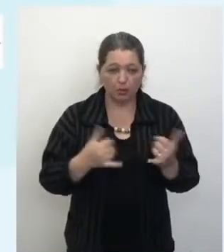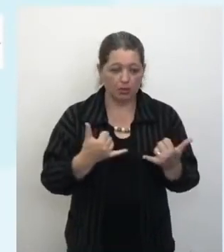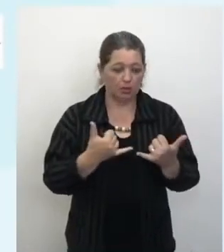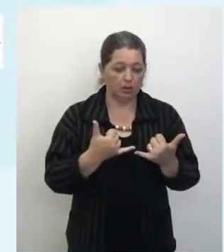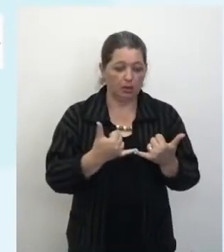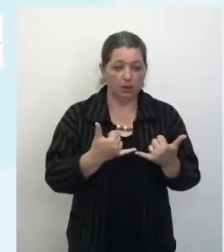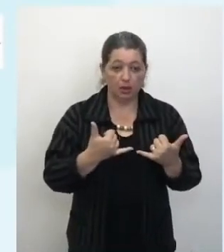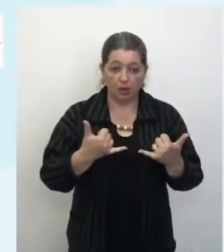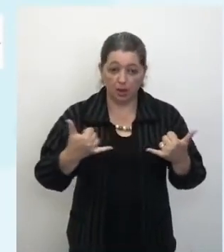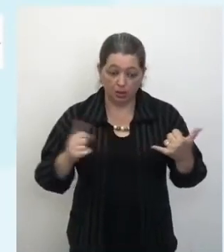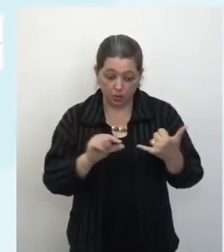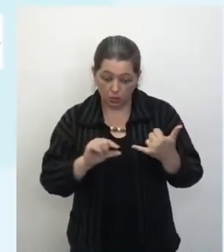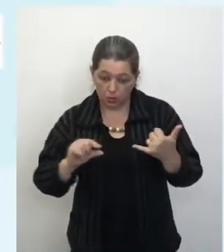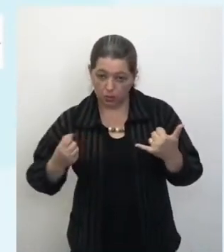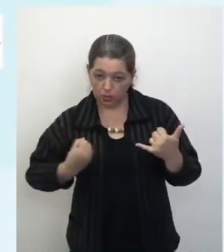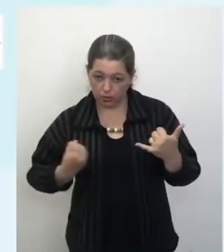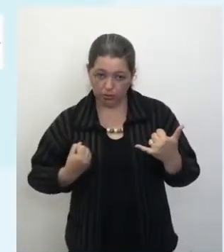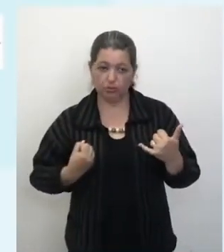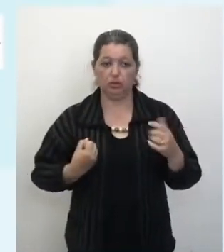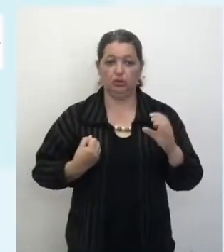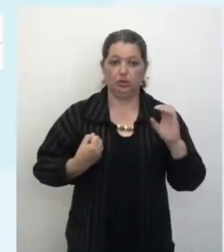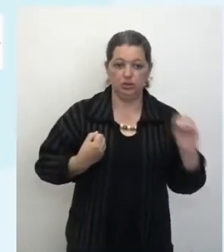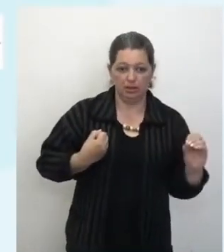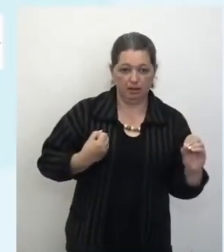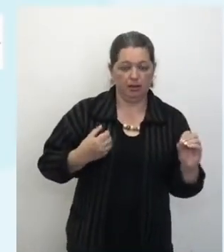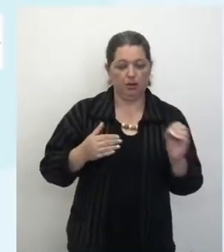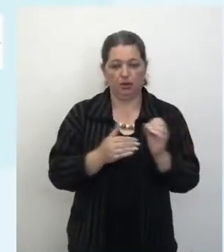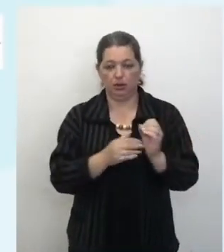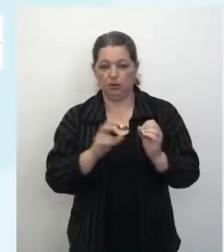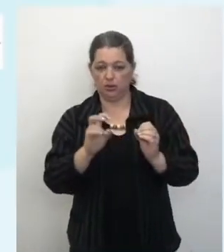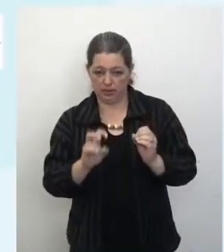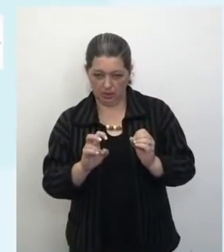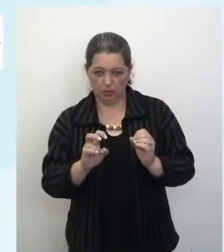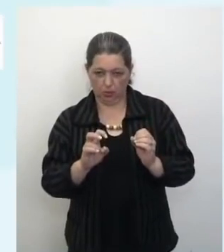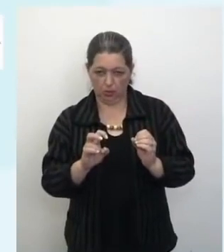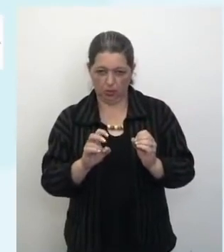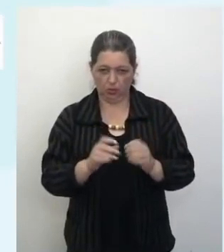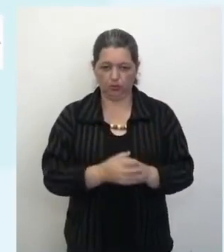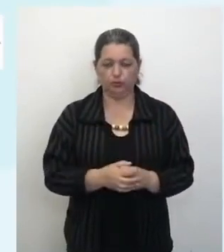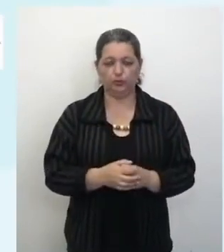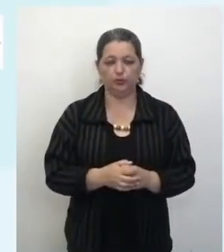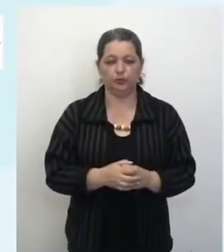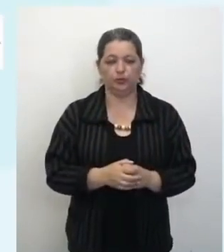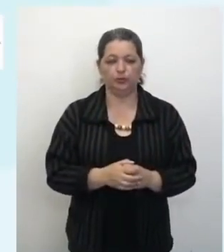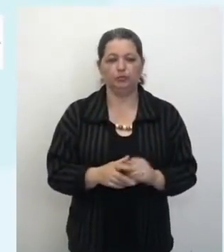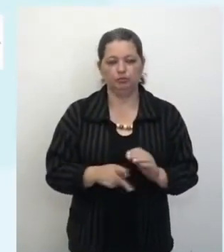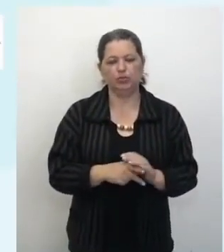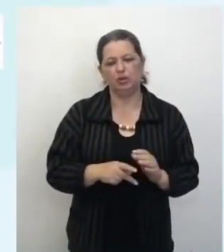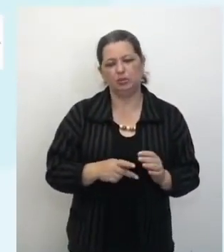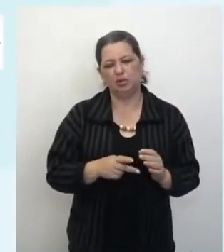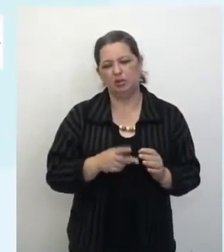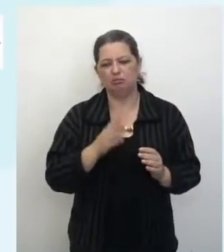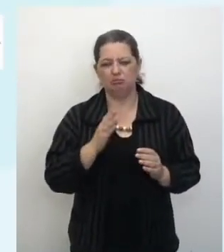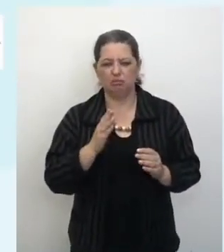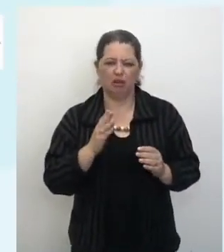do 0 até o 5 e até o menos 5, no caso, do menos 5 até o 5, né? Indo de meio em meio?